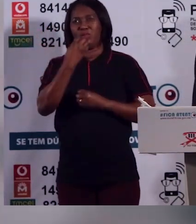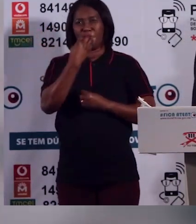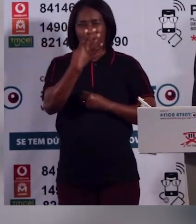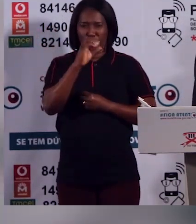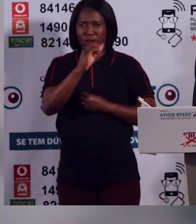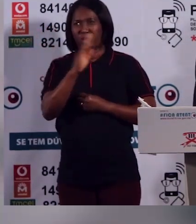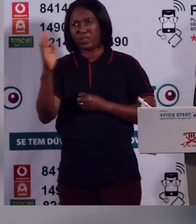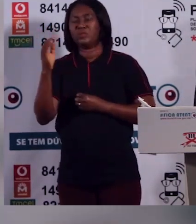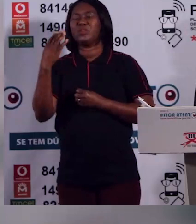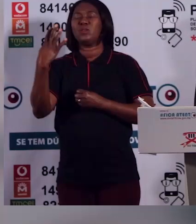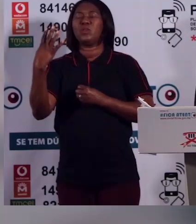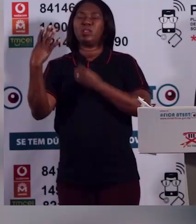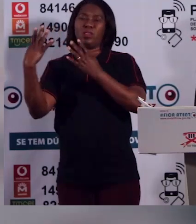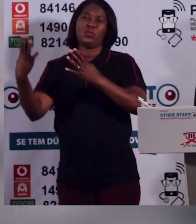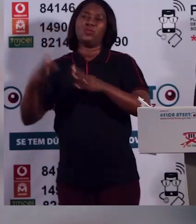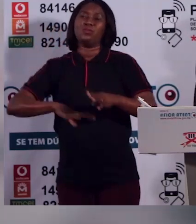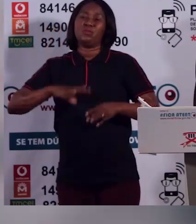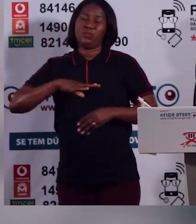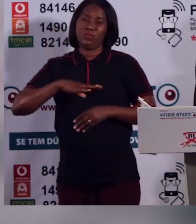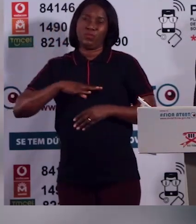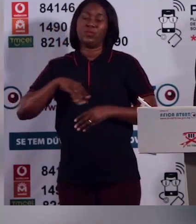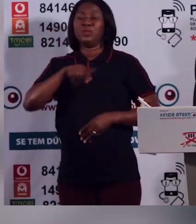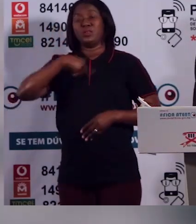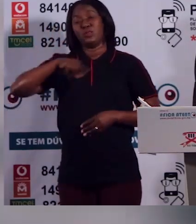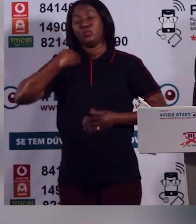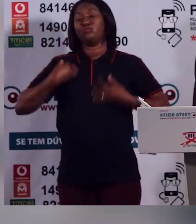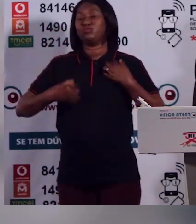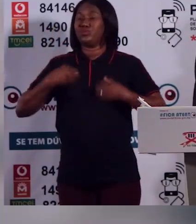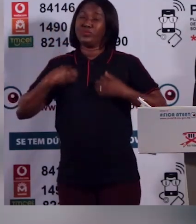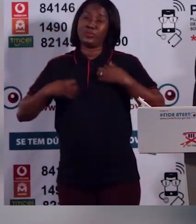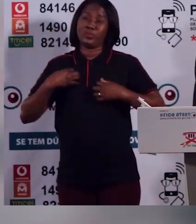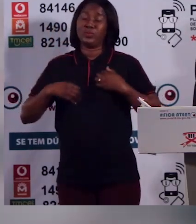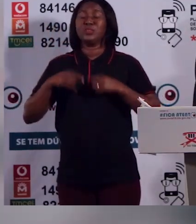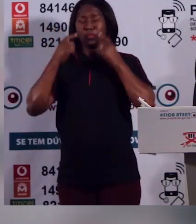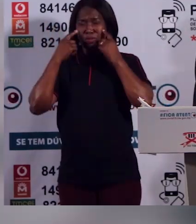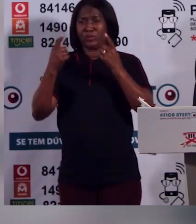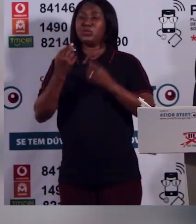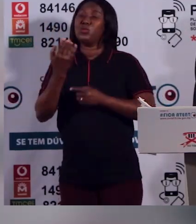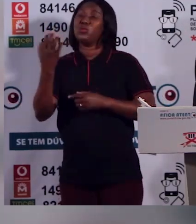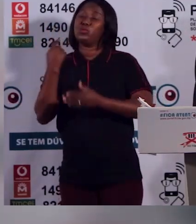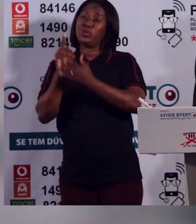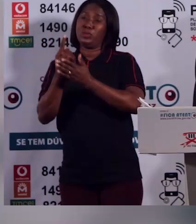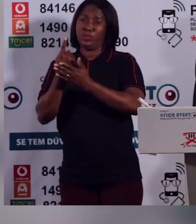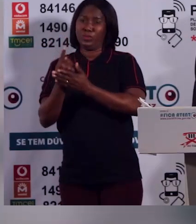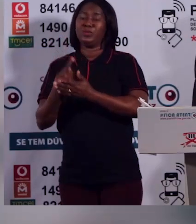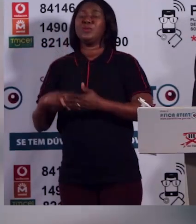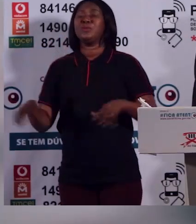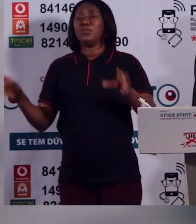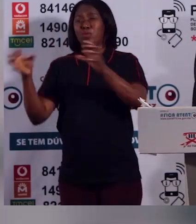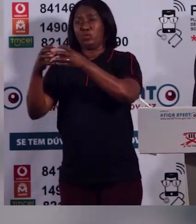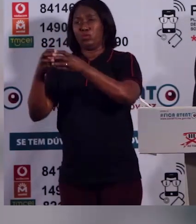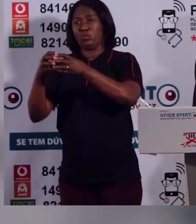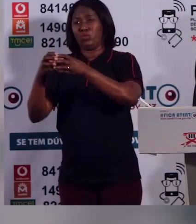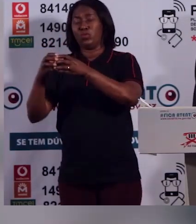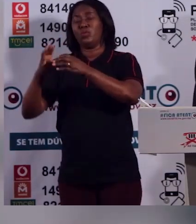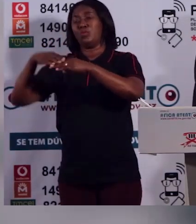pouco mais preocupante para nós notamos um número importante de casos no grupo de indivíduos